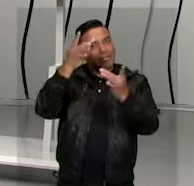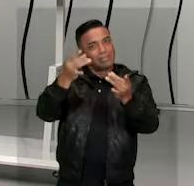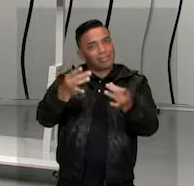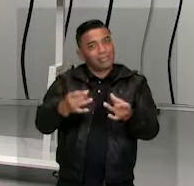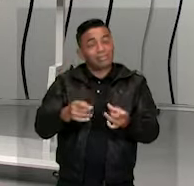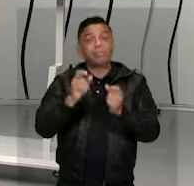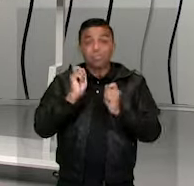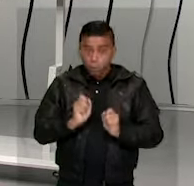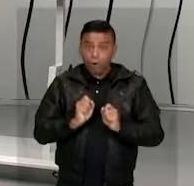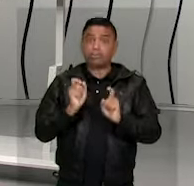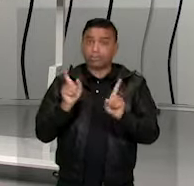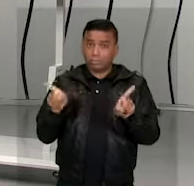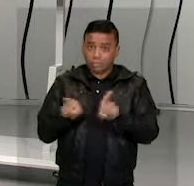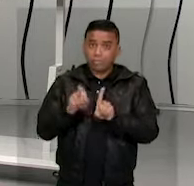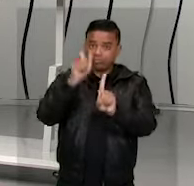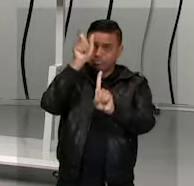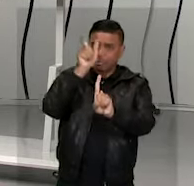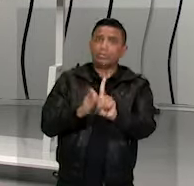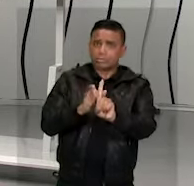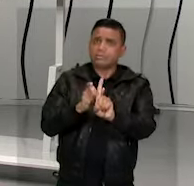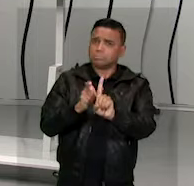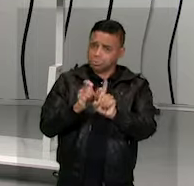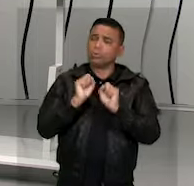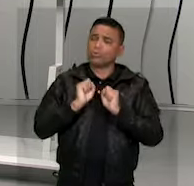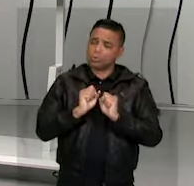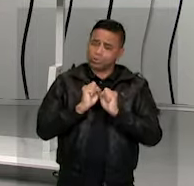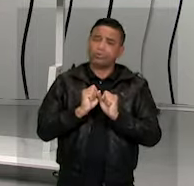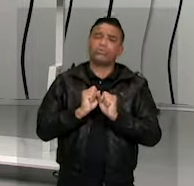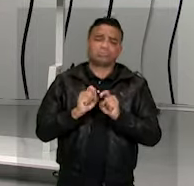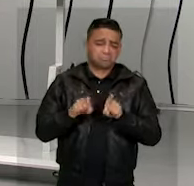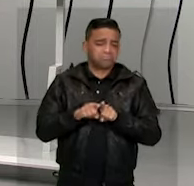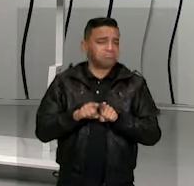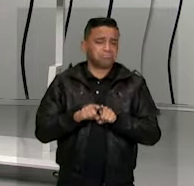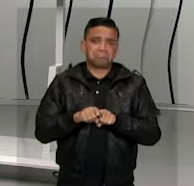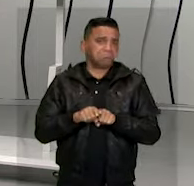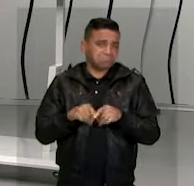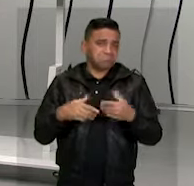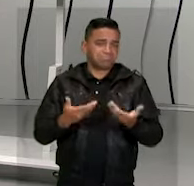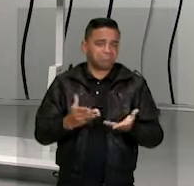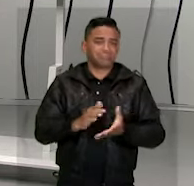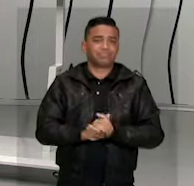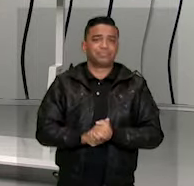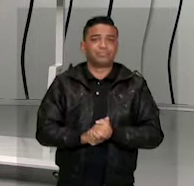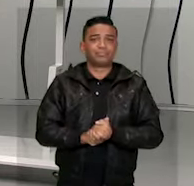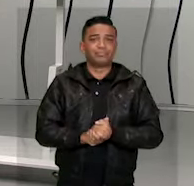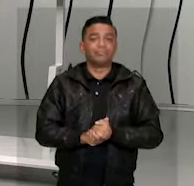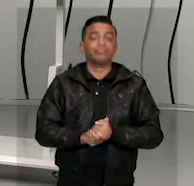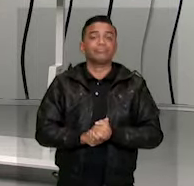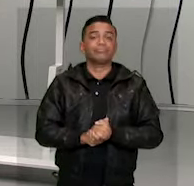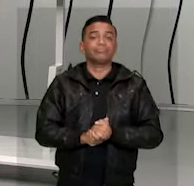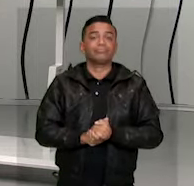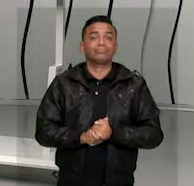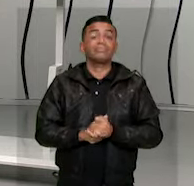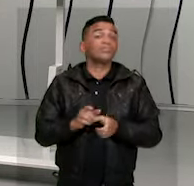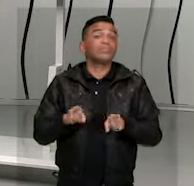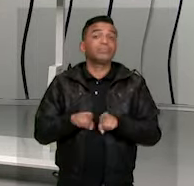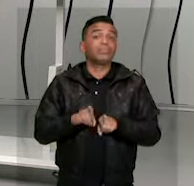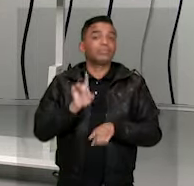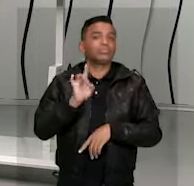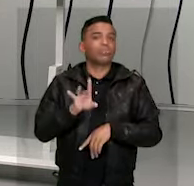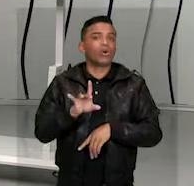personagem, se ele estiver participando da história, do conto. E ele pode ser também só aquele